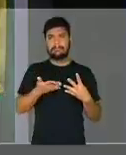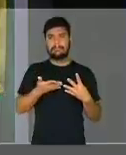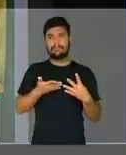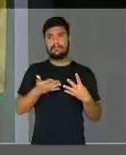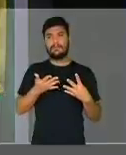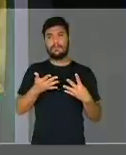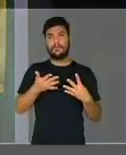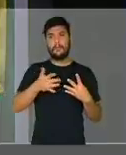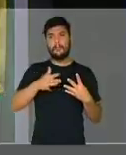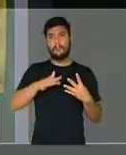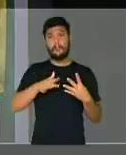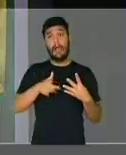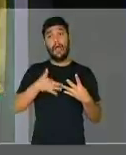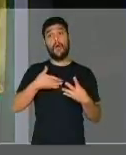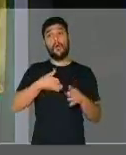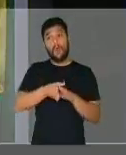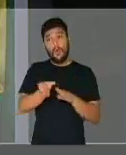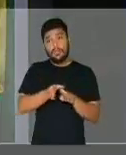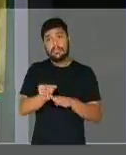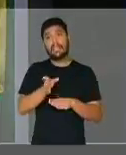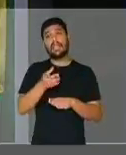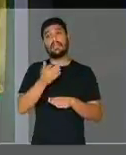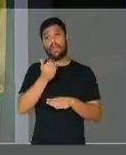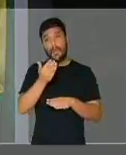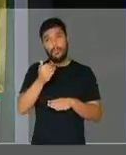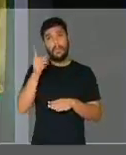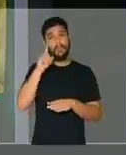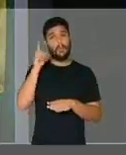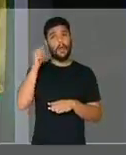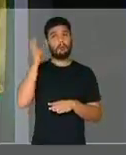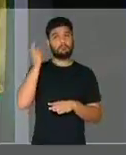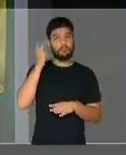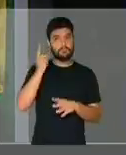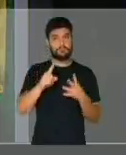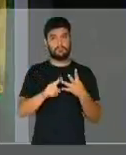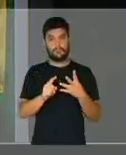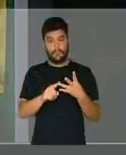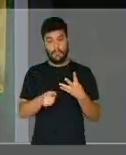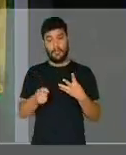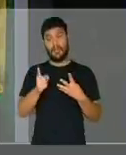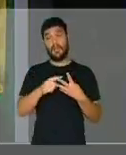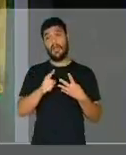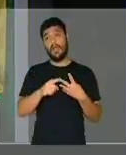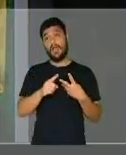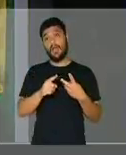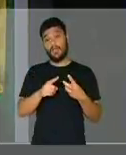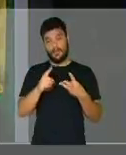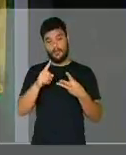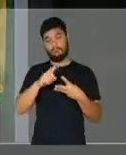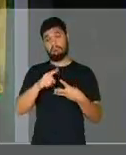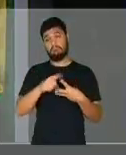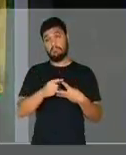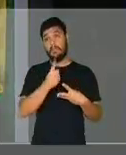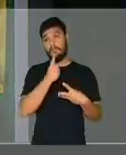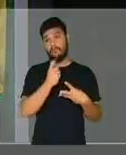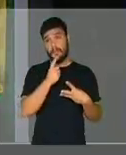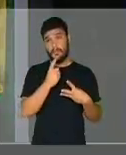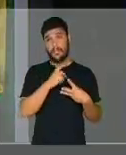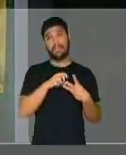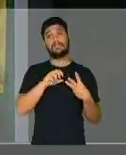semelhantes aos recomendados para o consumo diário pela regulação alimentar. E vermelho, se a quantidade